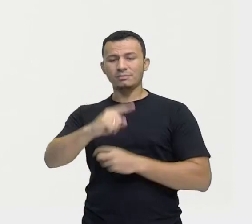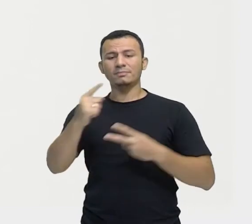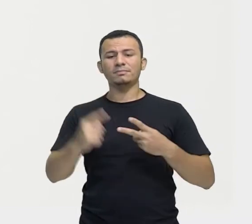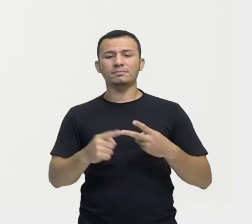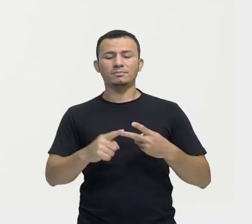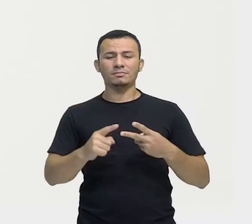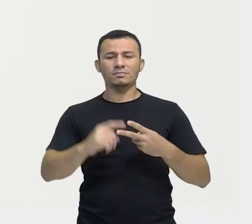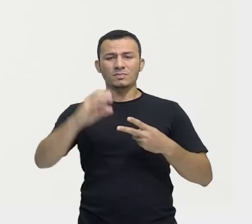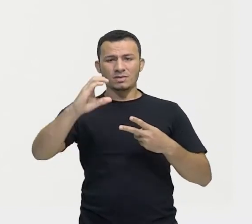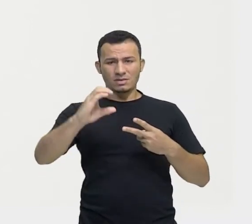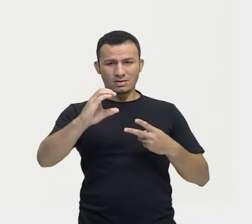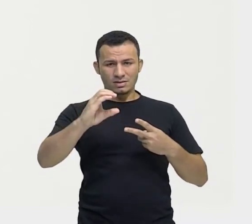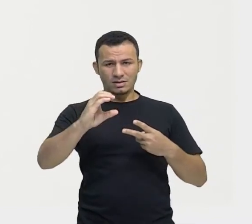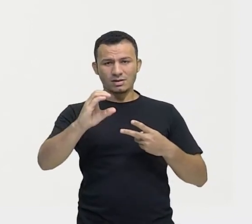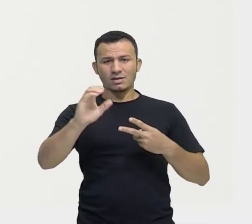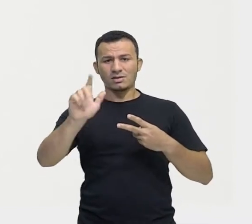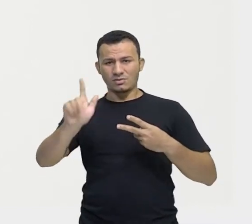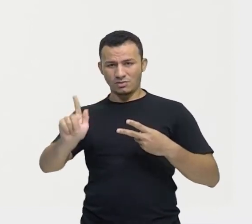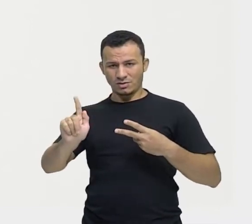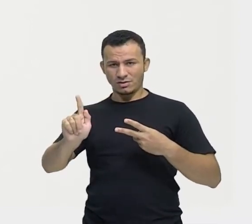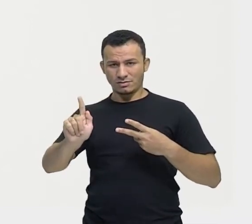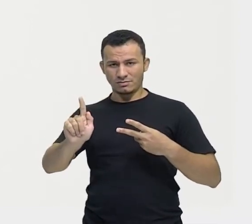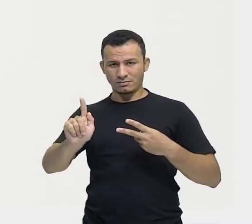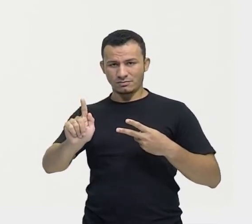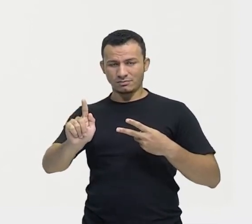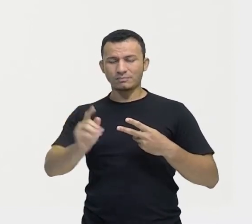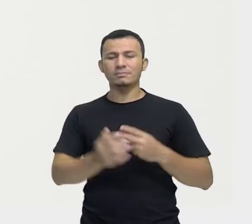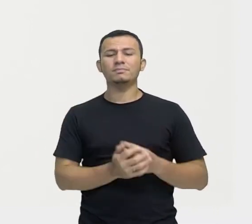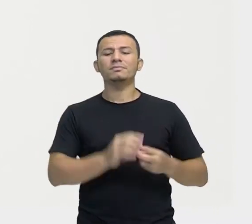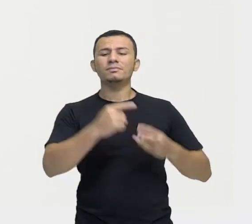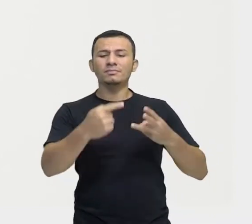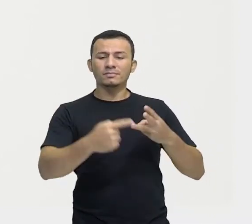DG, centigrama,